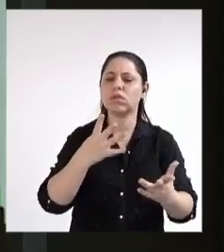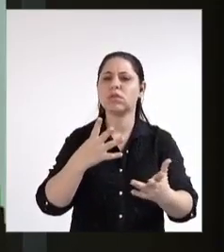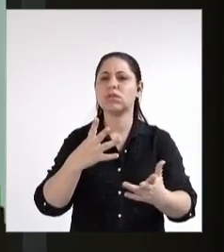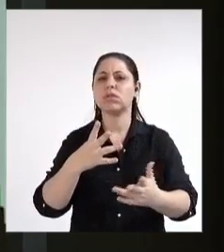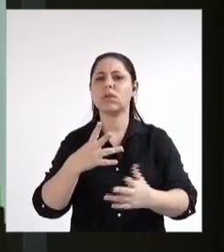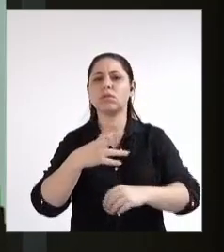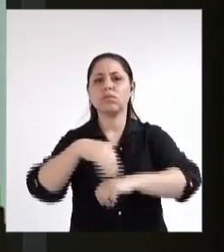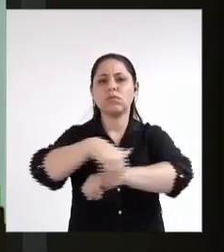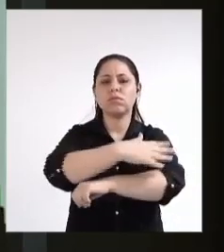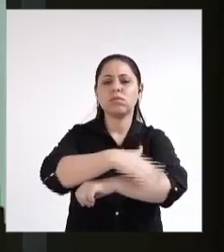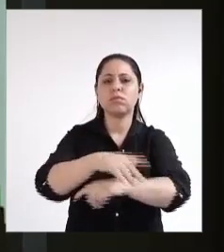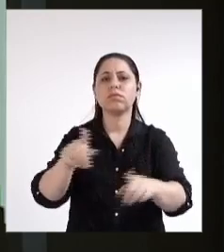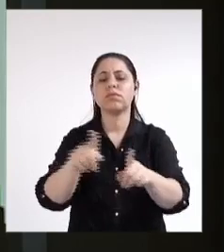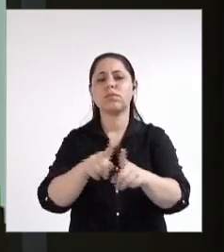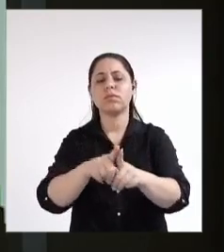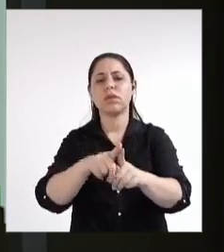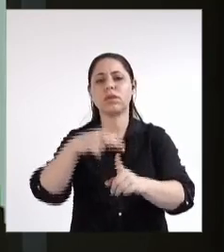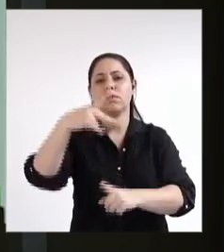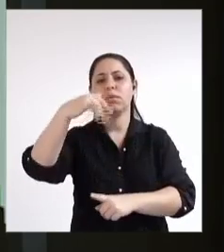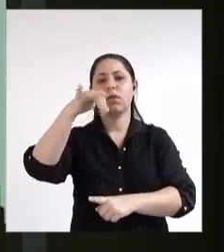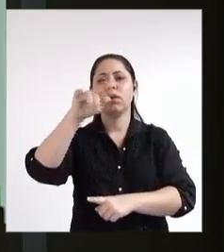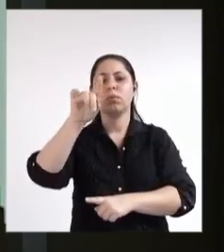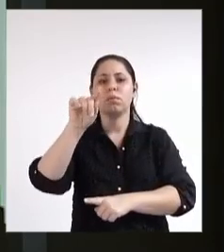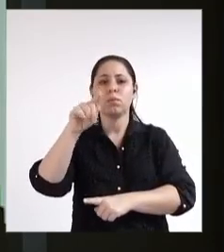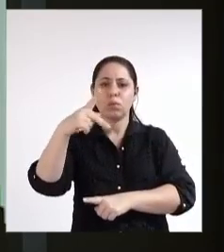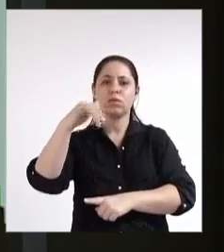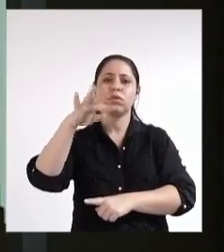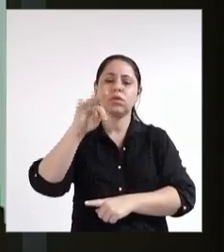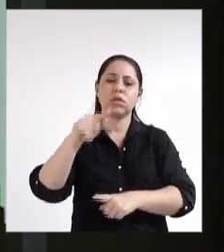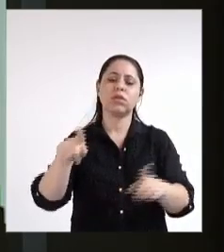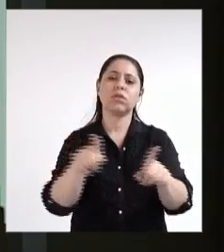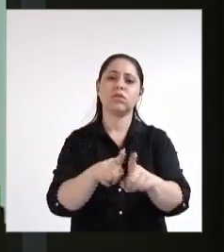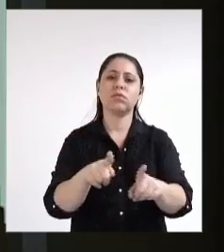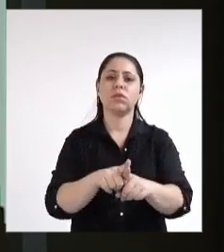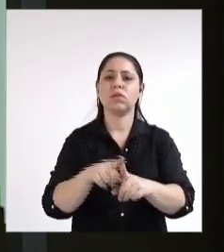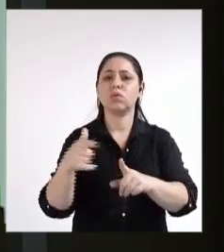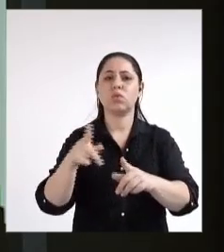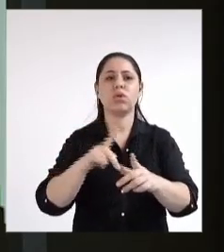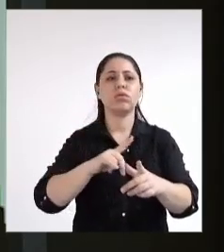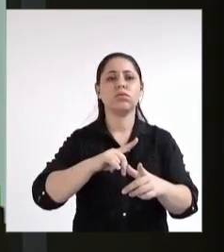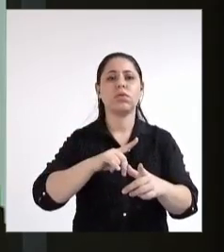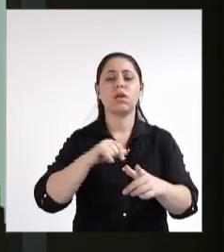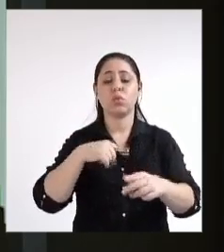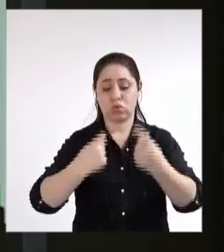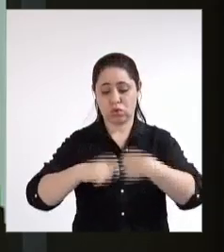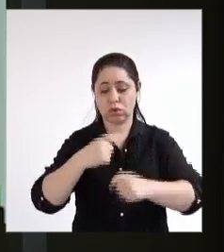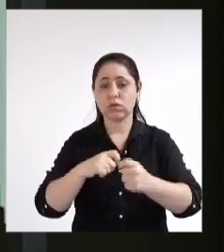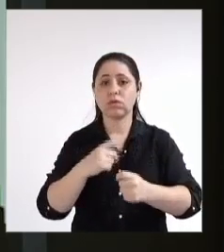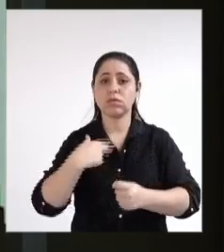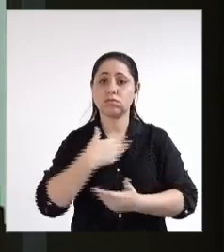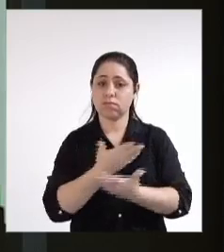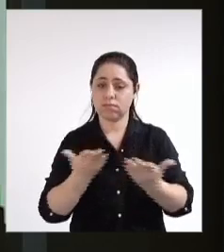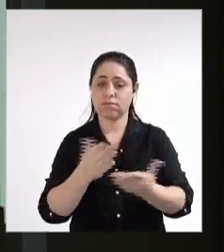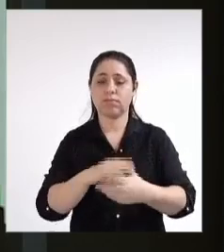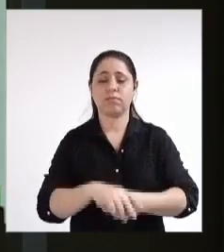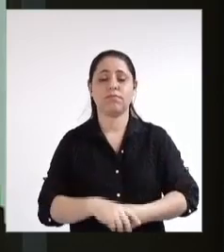apa e o parque estadual das várzeas do rio ivinhema essas são os 16 que nós fazemos a gestão